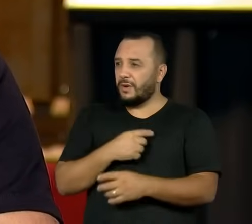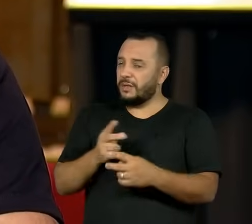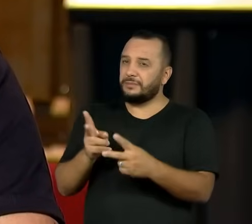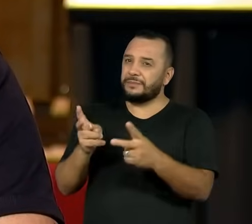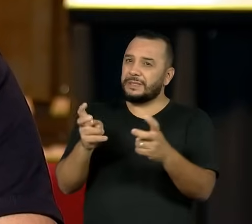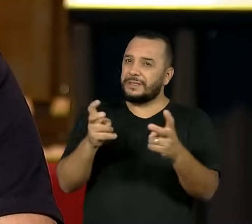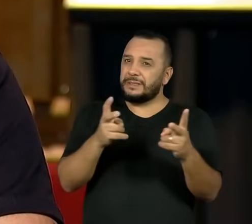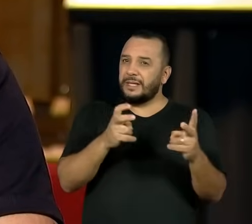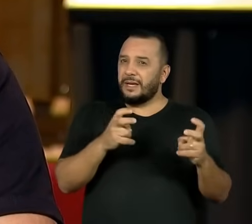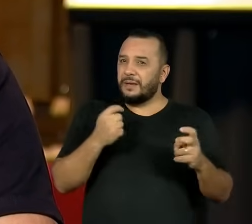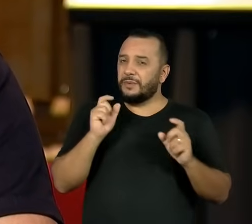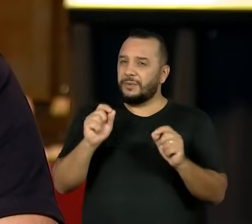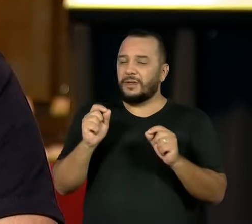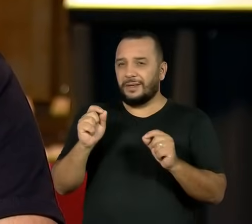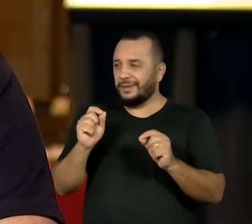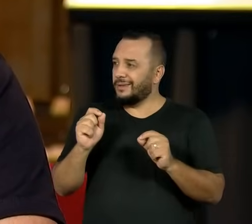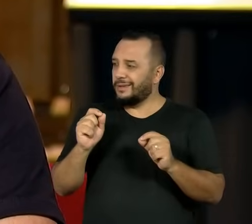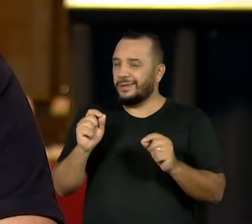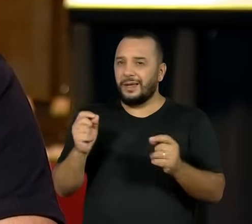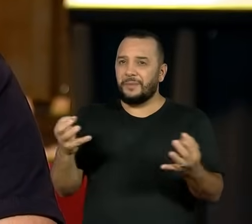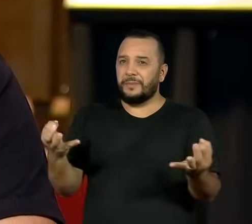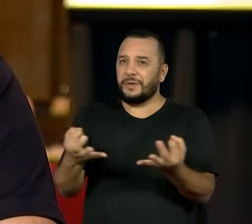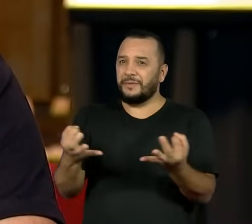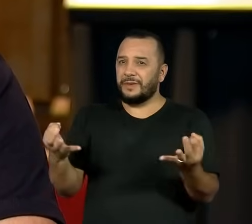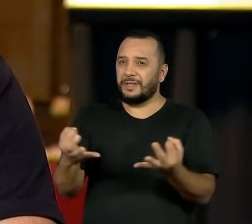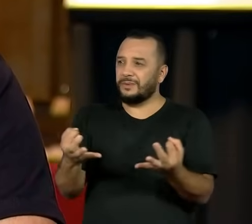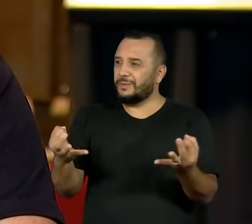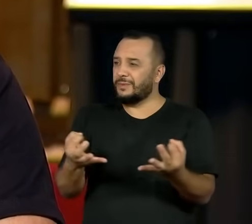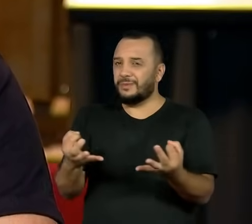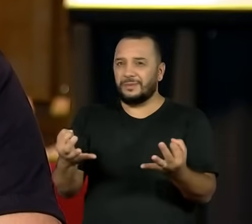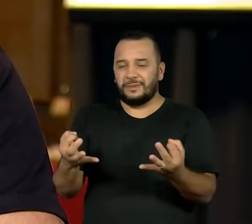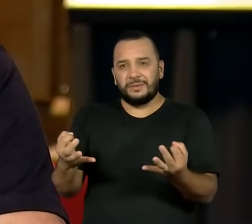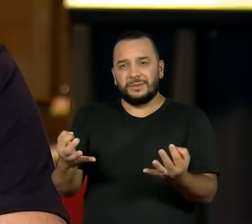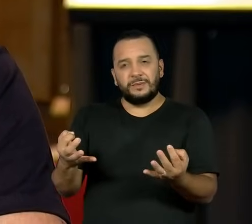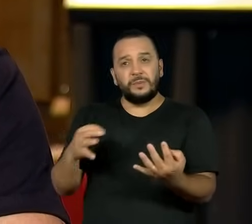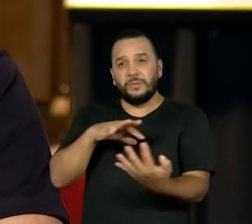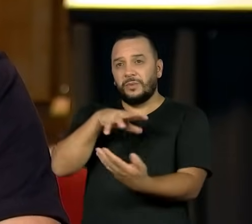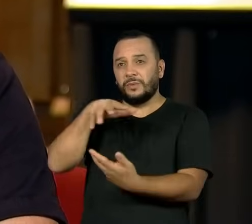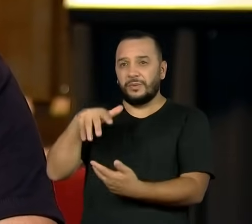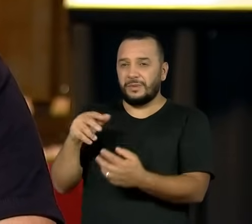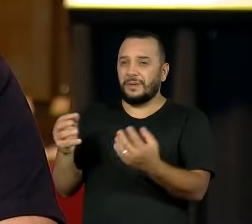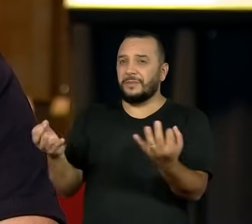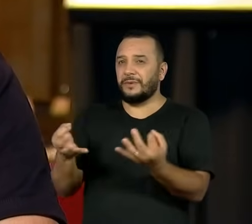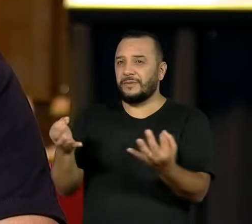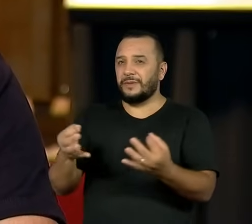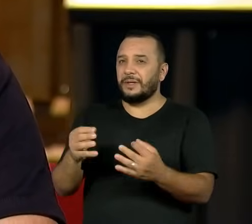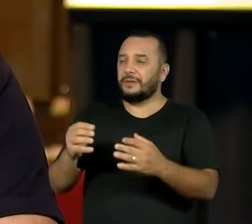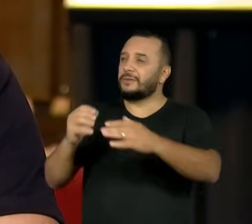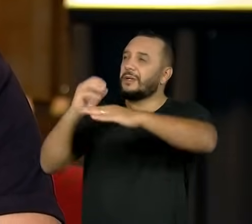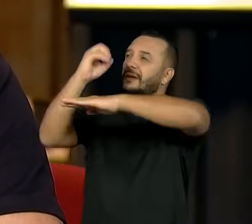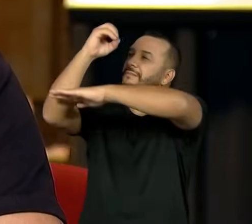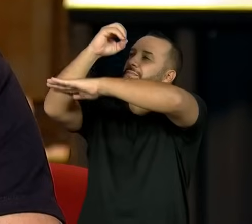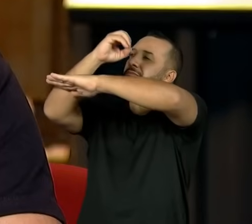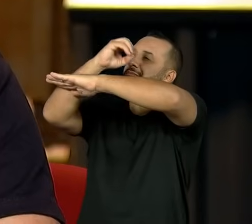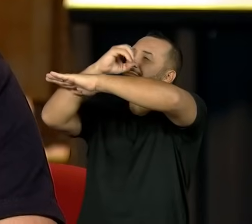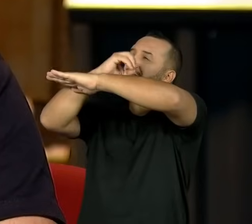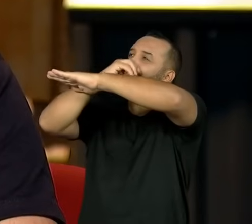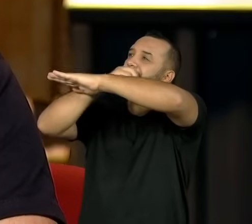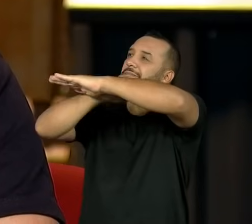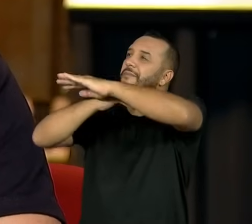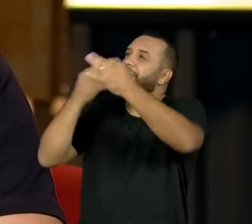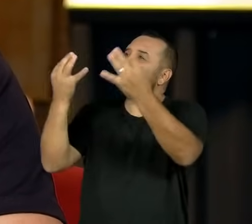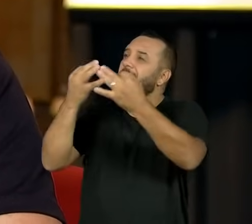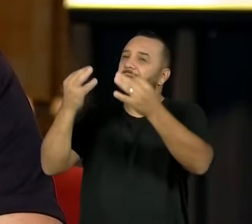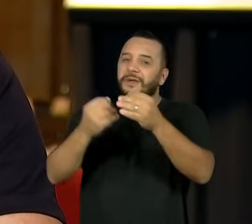num outro nível. A gente pode contemplar a perfeição vendo o pôr do sol, Sim. vendo uma planta crescer,